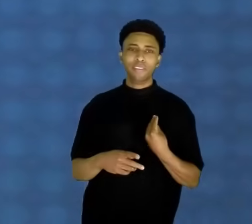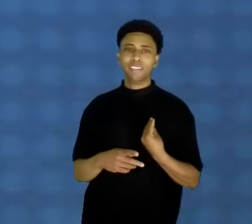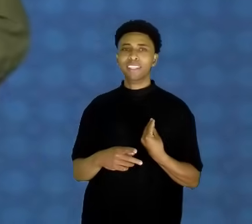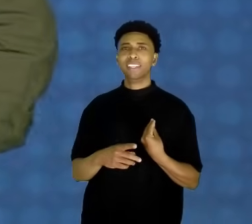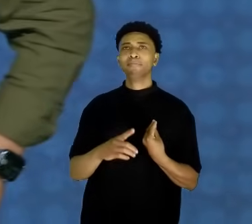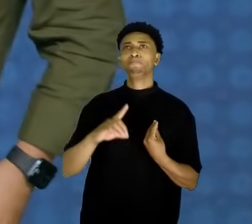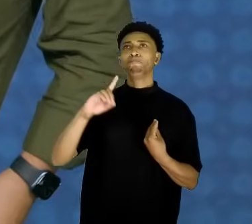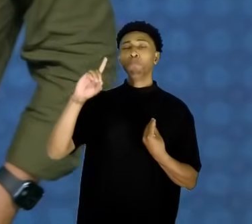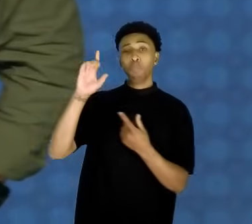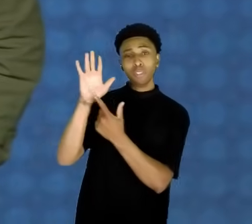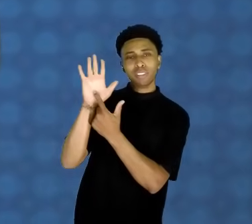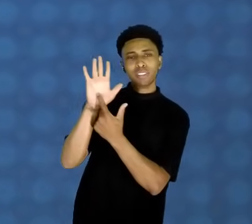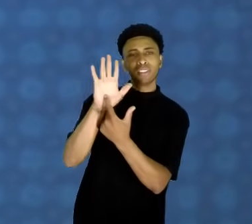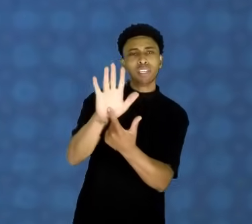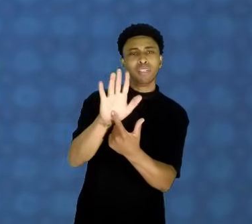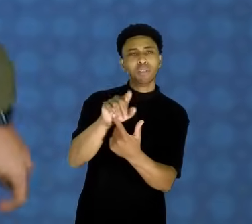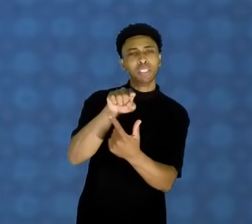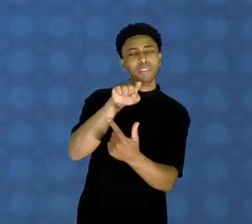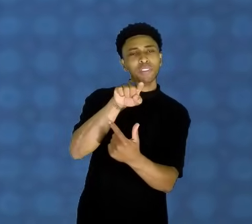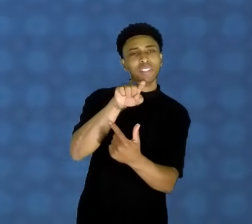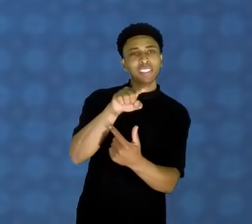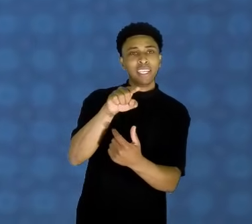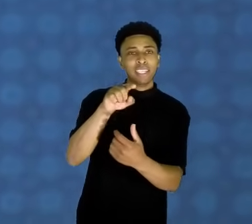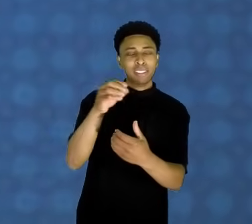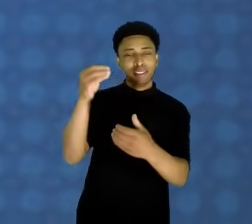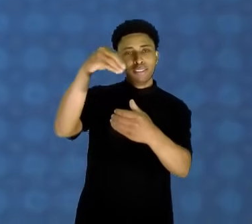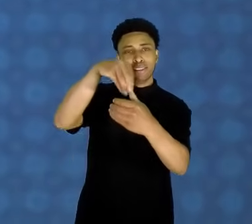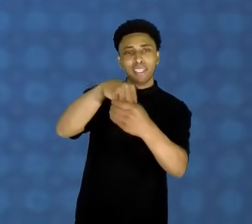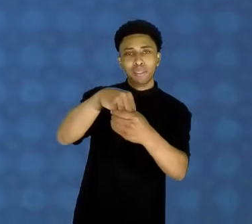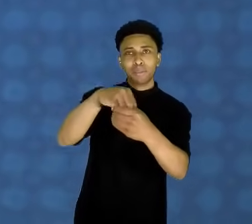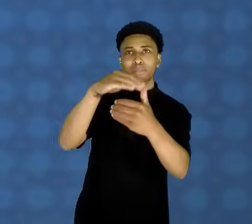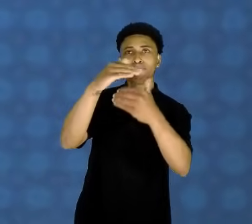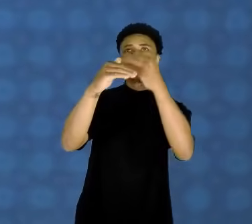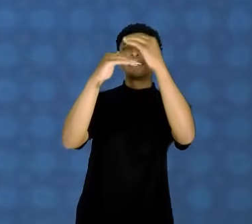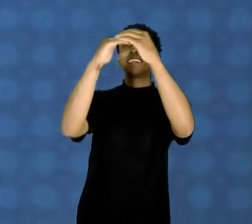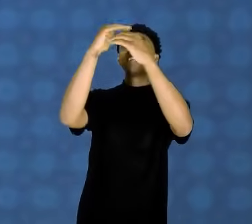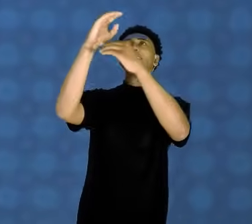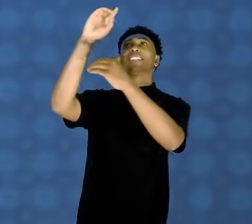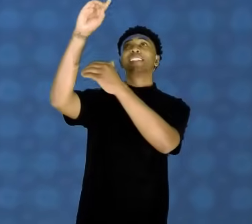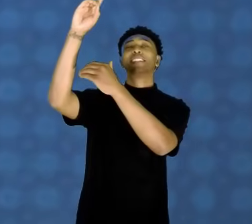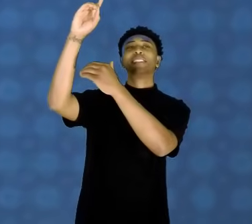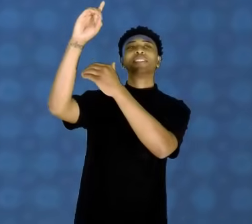achatando, para que ele cresça e eu diminua.